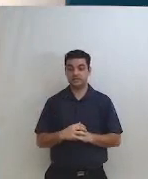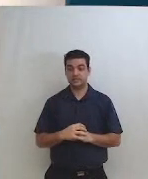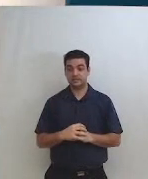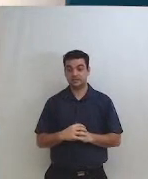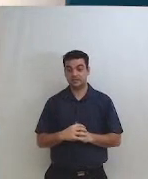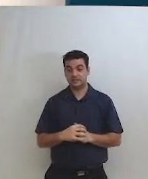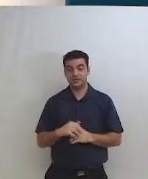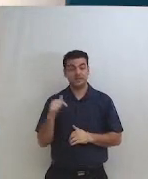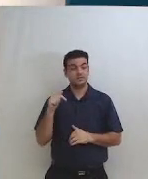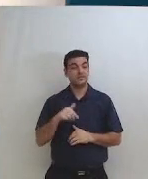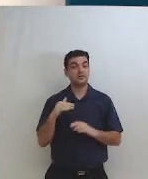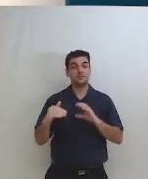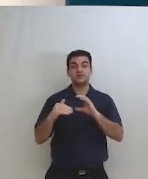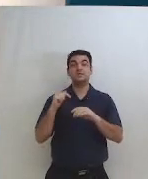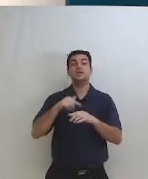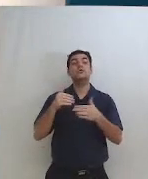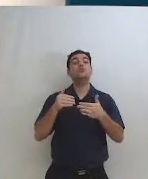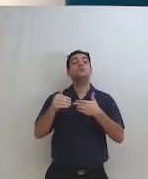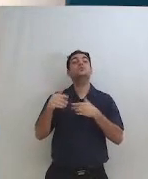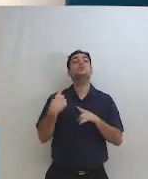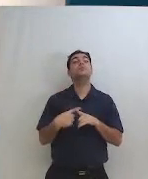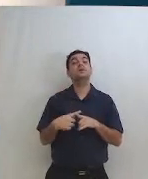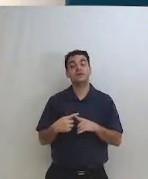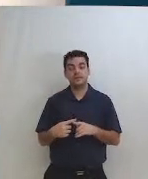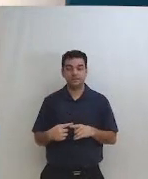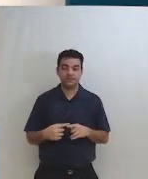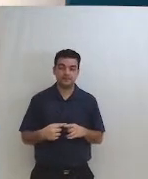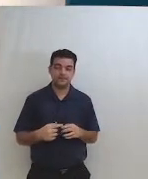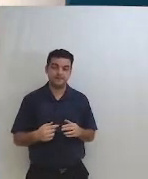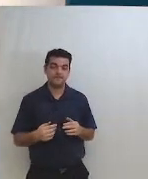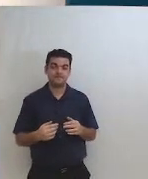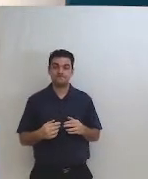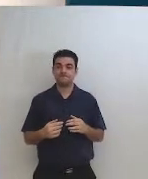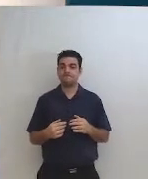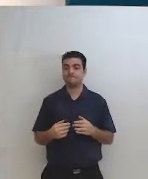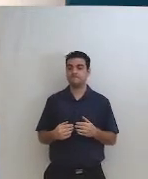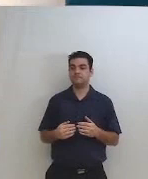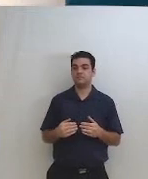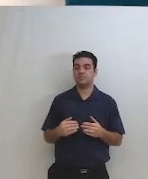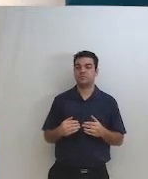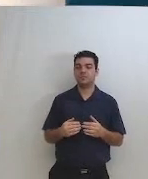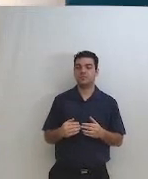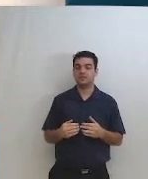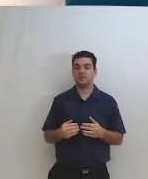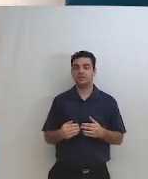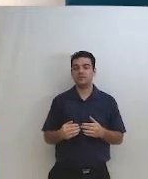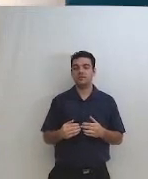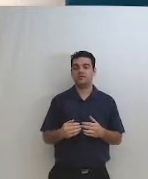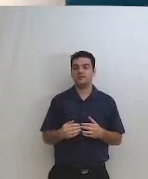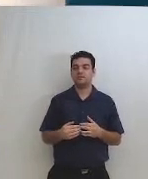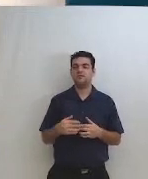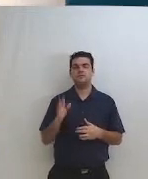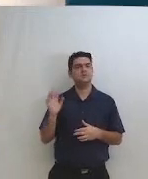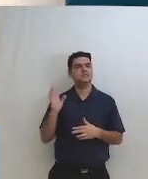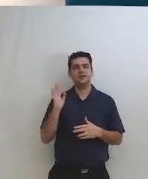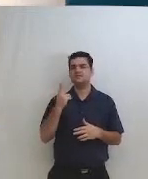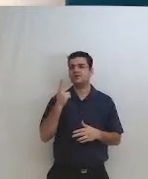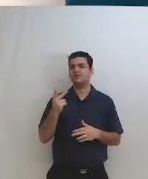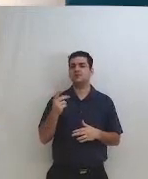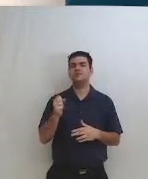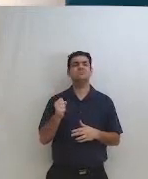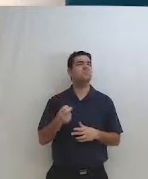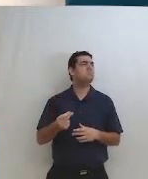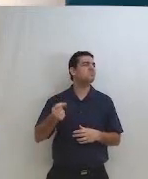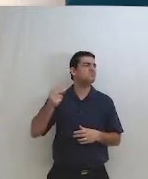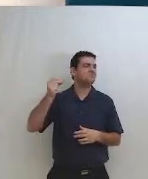a origem dele é um processo, como Vossa Excelência mesmo disse, um processo bem antigo. Salvo engano, a